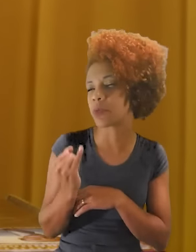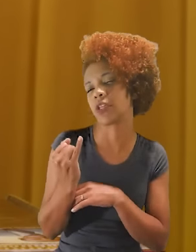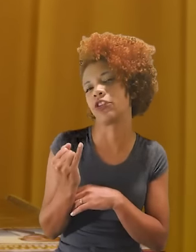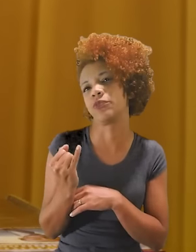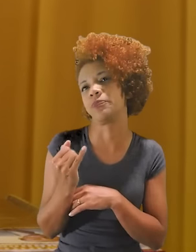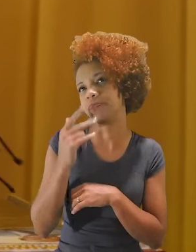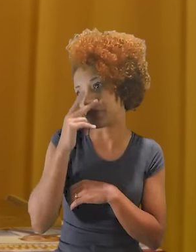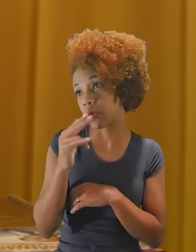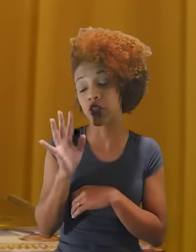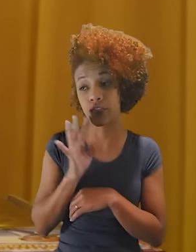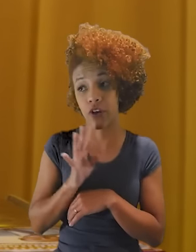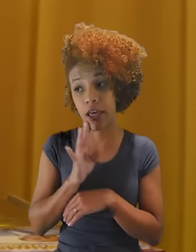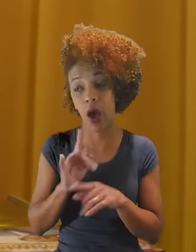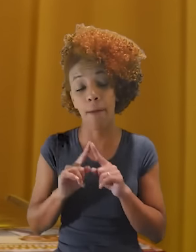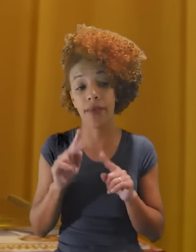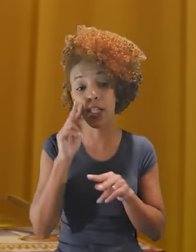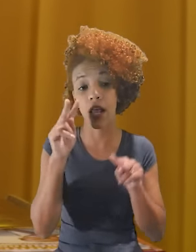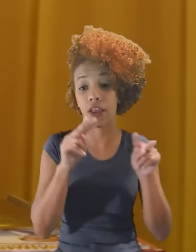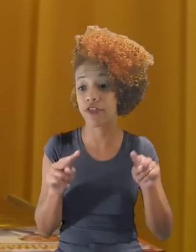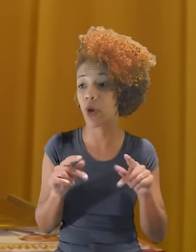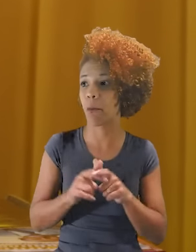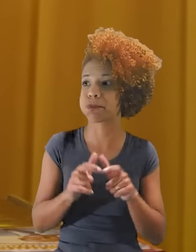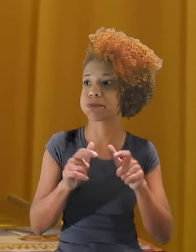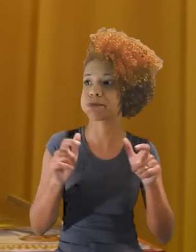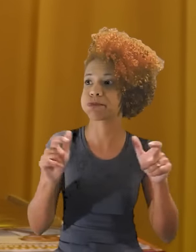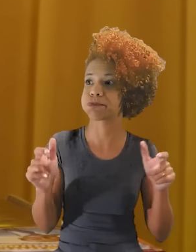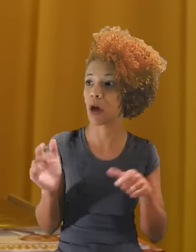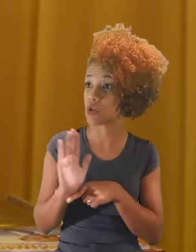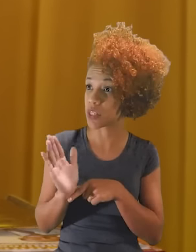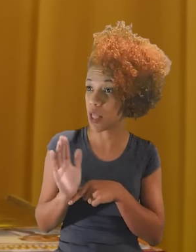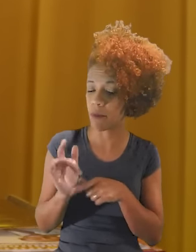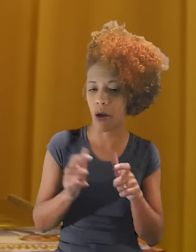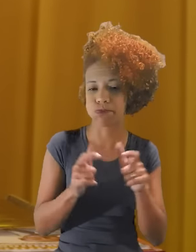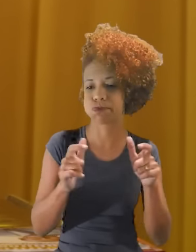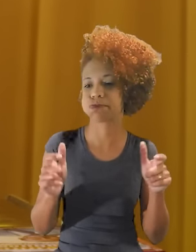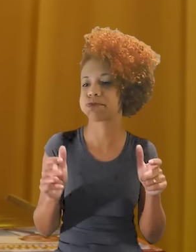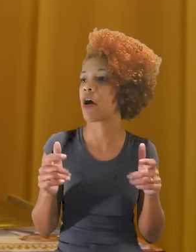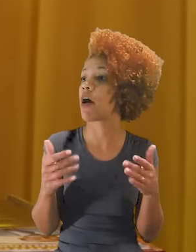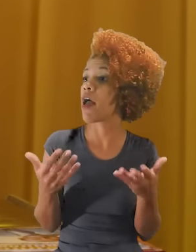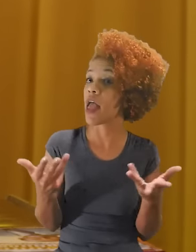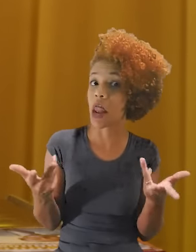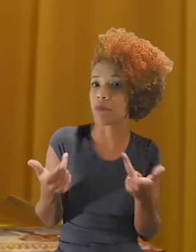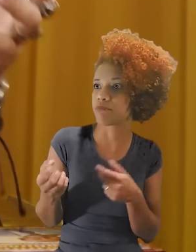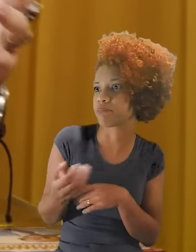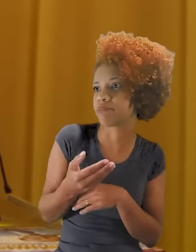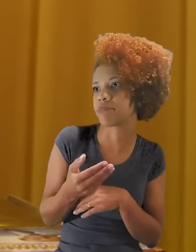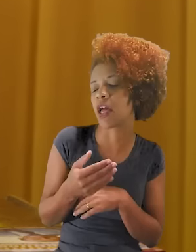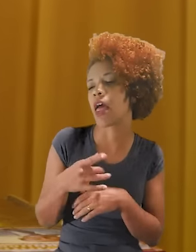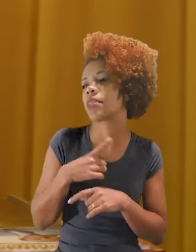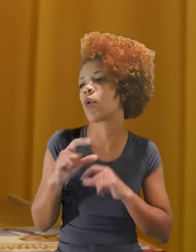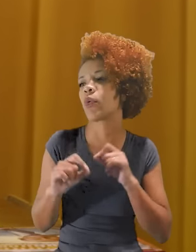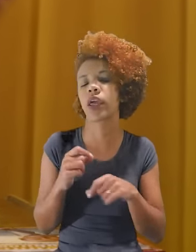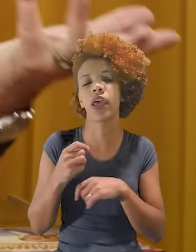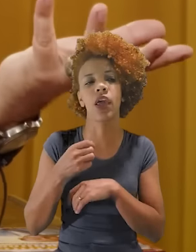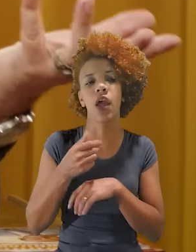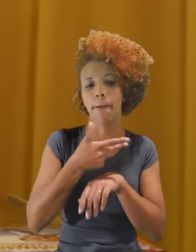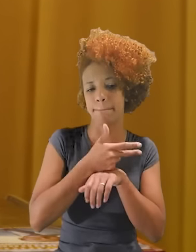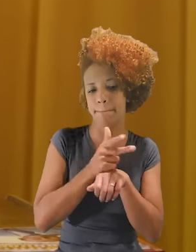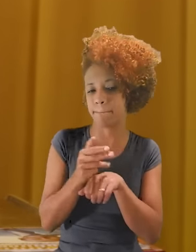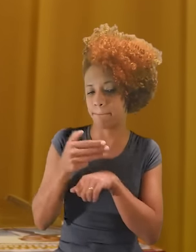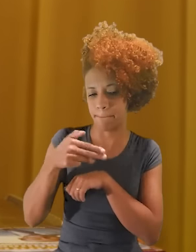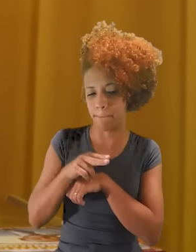gancho, que eu acho que foi muito legal, e ele viu que ele estava crescendo muito nessa história do cinema, entendeu? Muito assim. Era um grande inovador. Pra você ter uma ideia, a